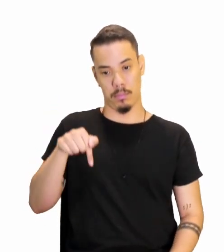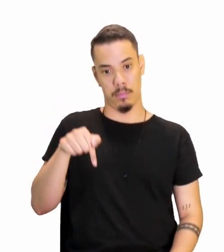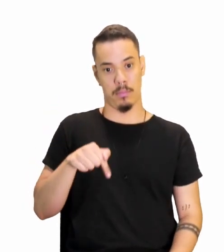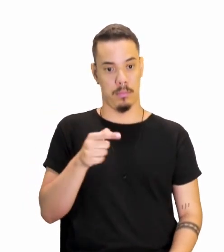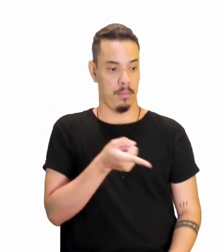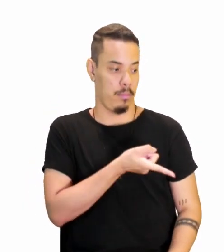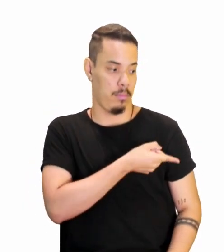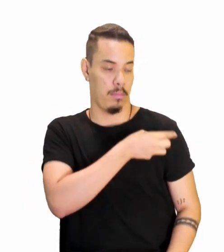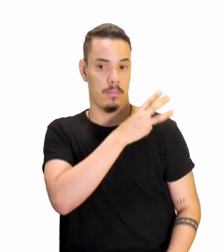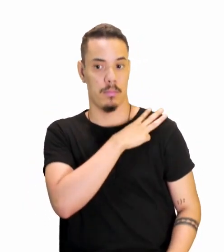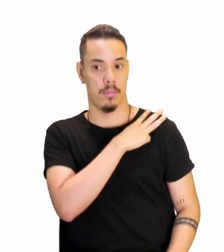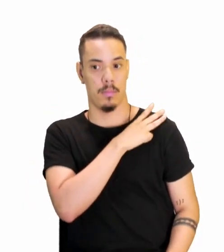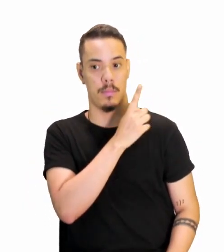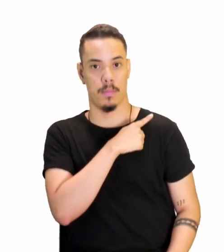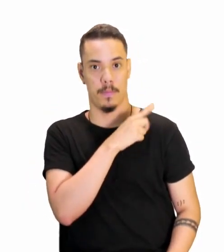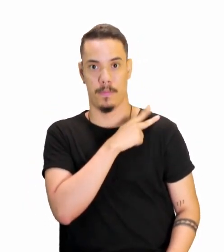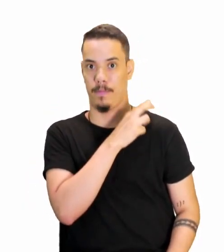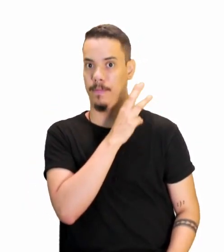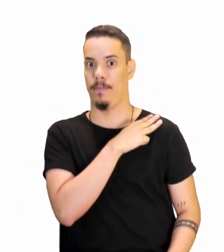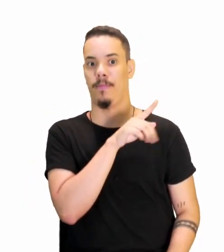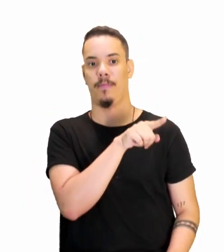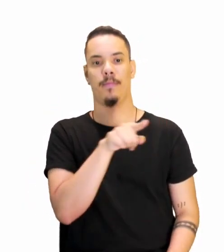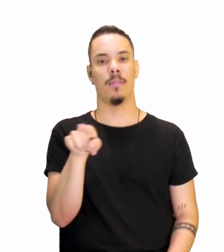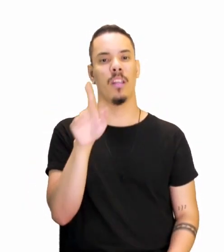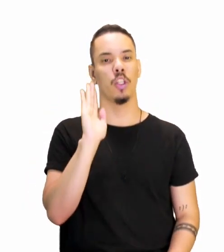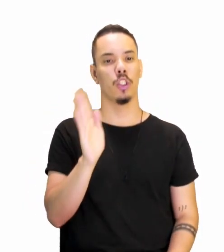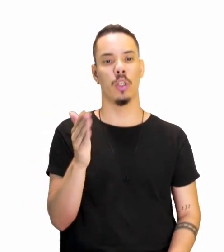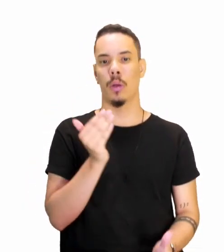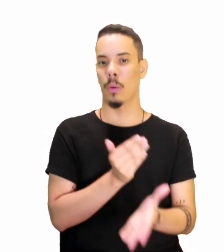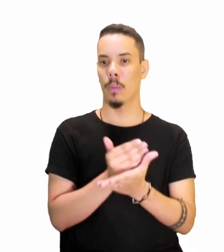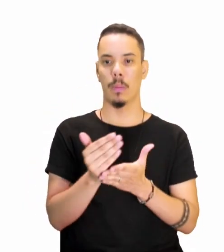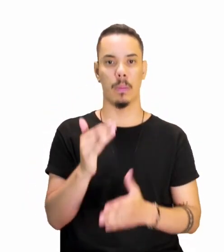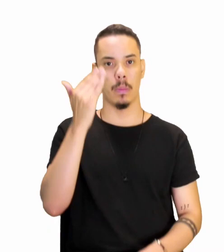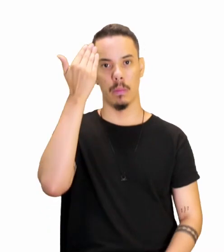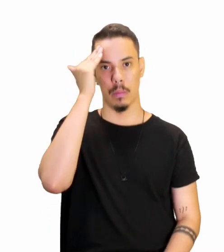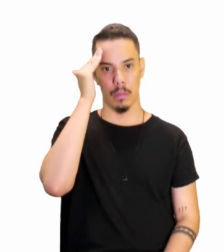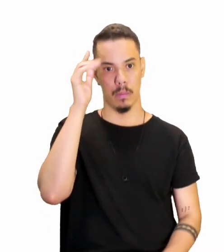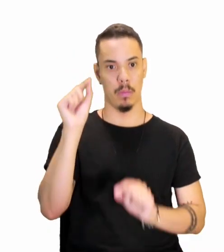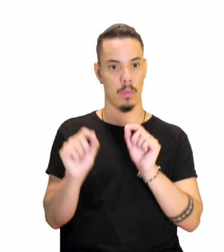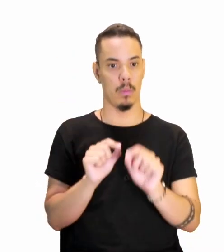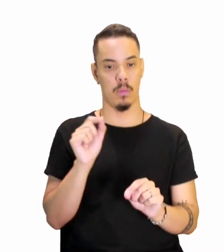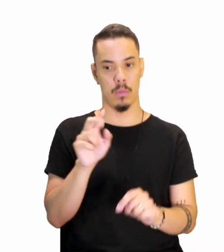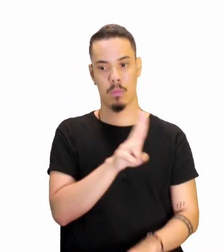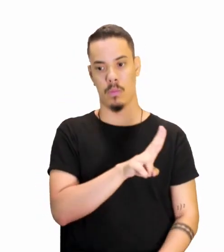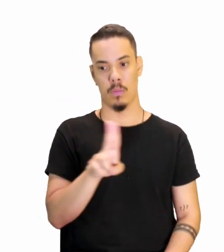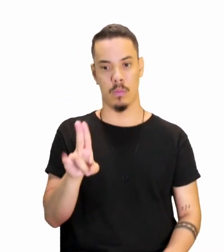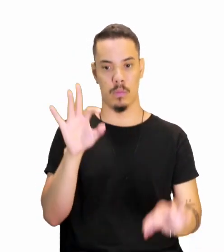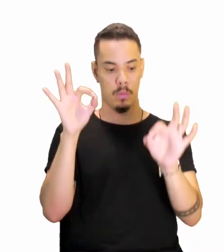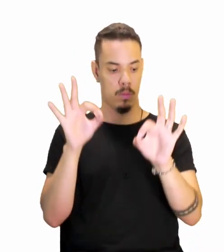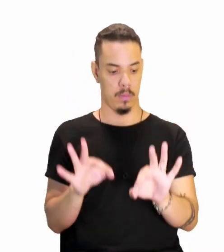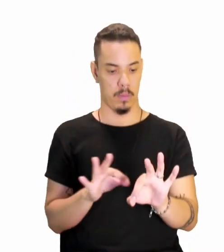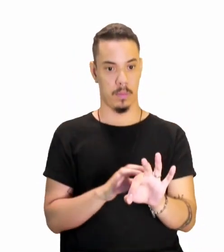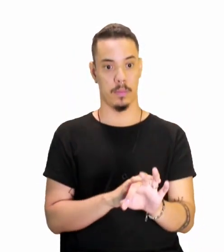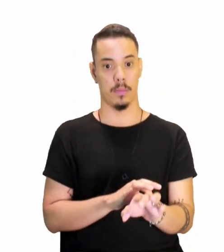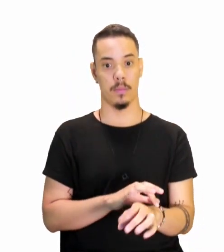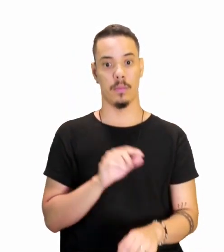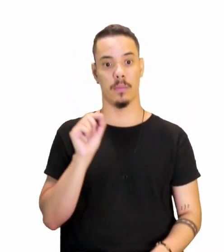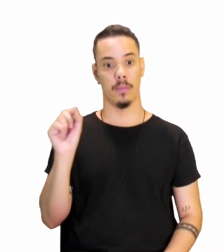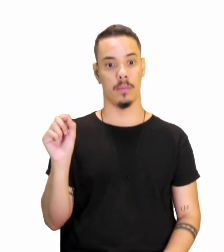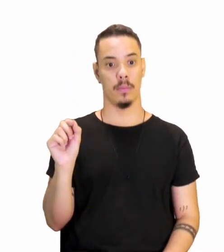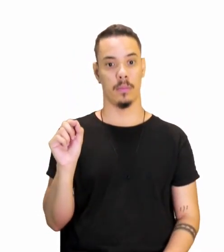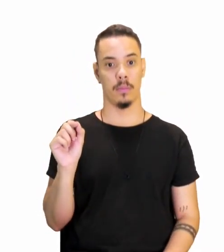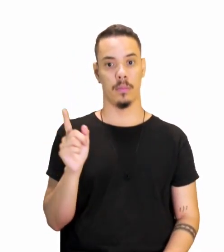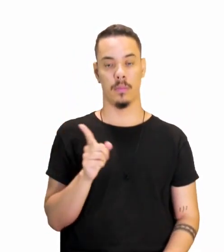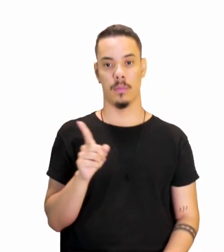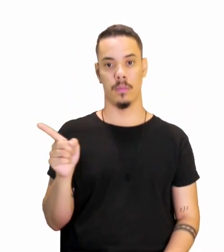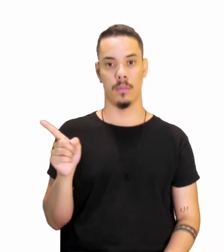ensino médio, você tem que já começar a entender o nome certinho dos termos. Então, aqui, no